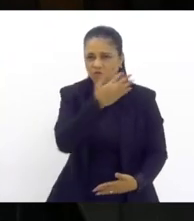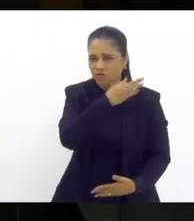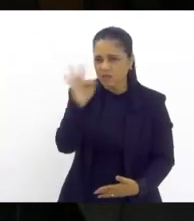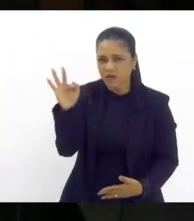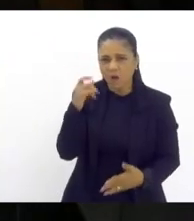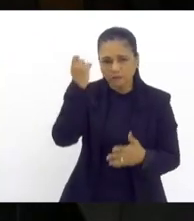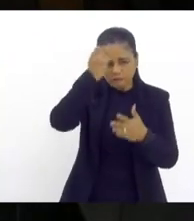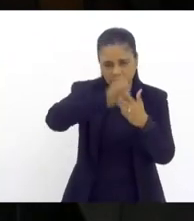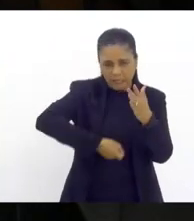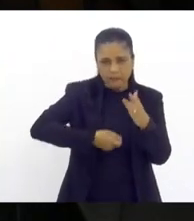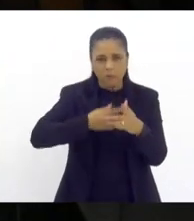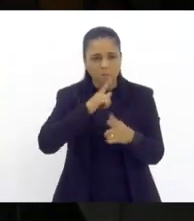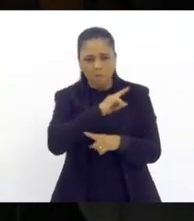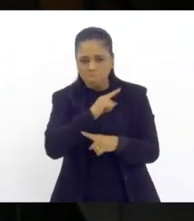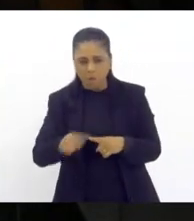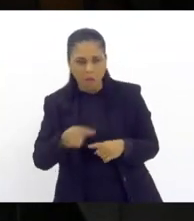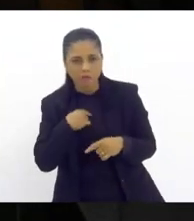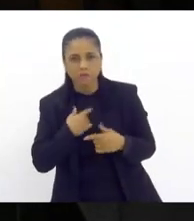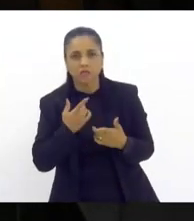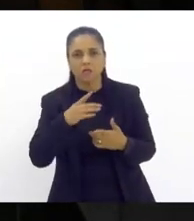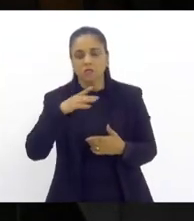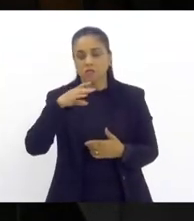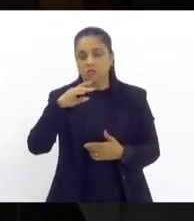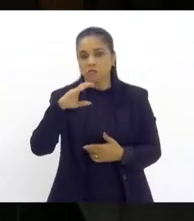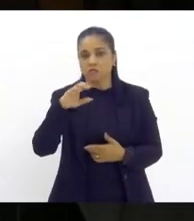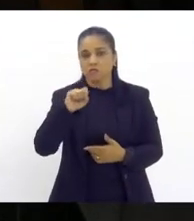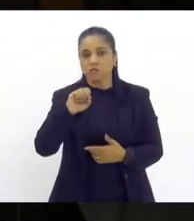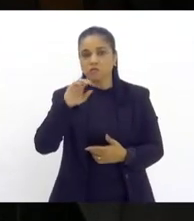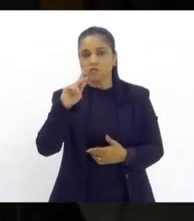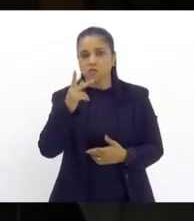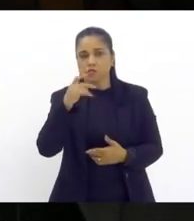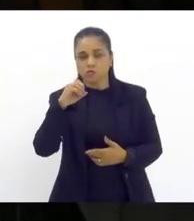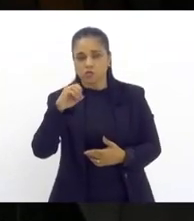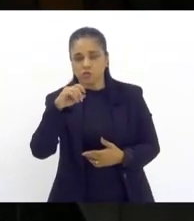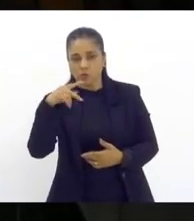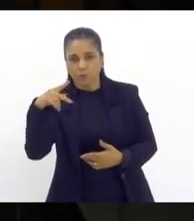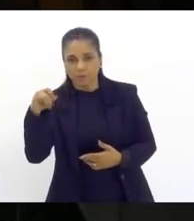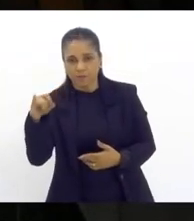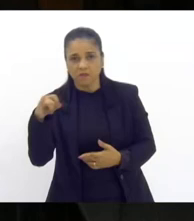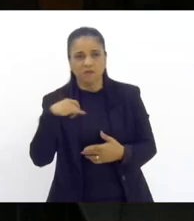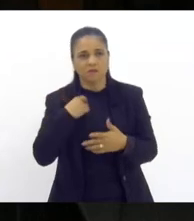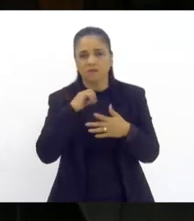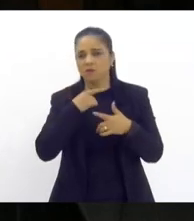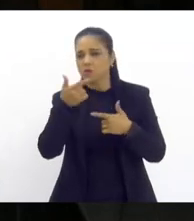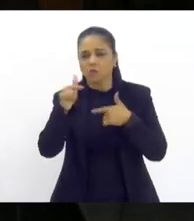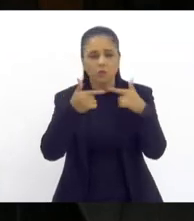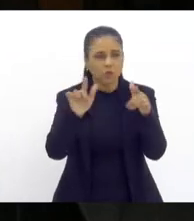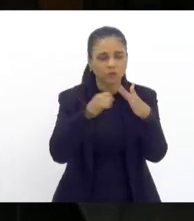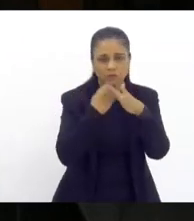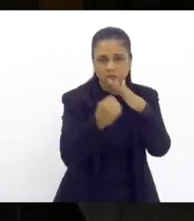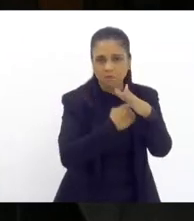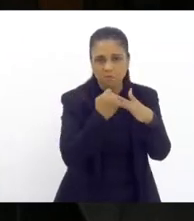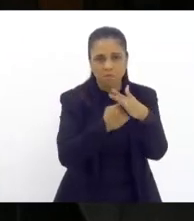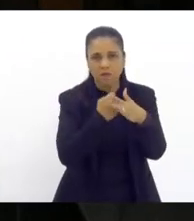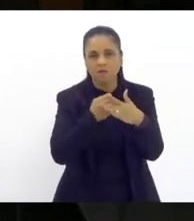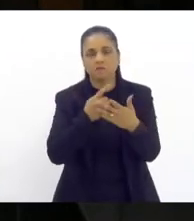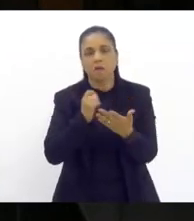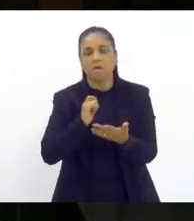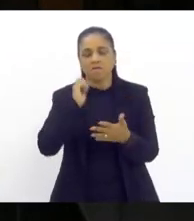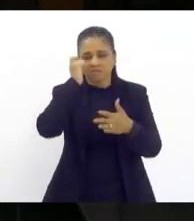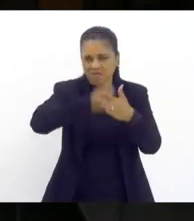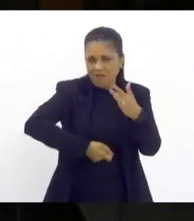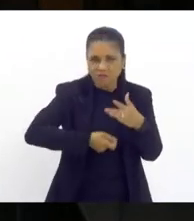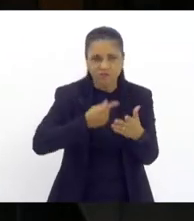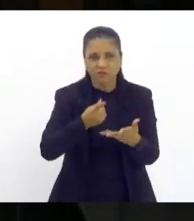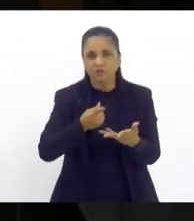taxando coisas em cima de coisas, essa semana foi a Shopee, semana que vem vai ser outra empresa, até uma hora que eles vão taxar tudo, até o pão francês eles já estão taxando